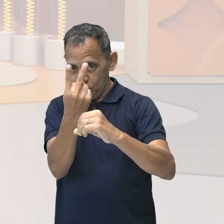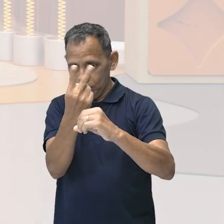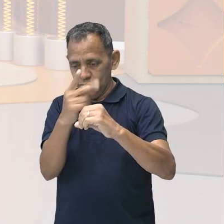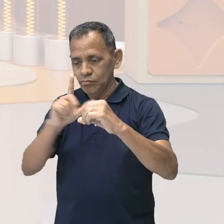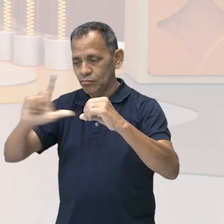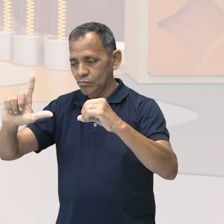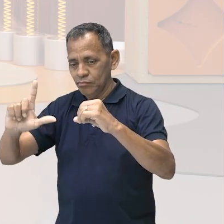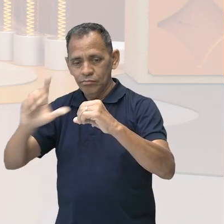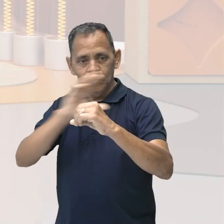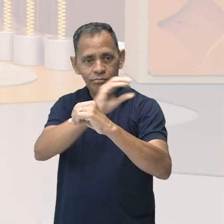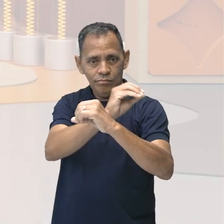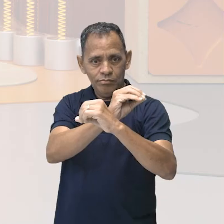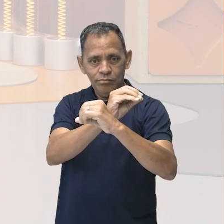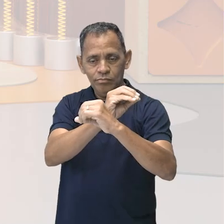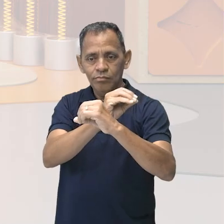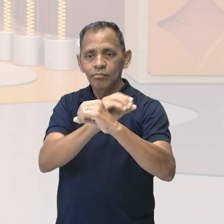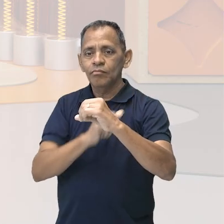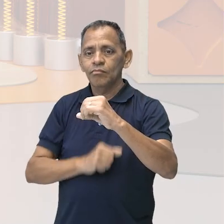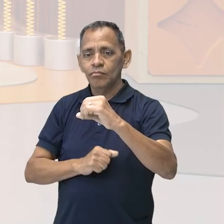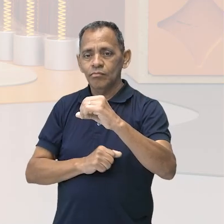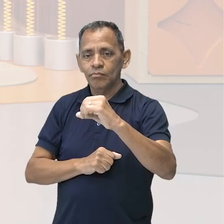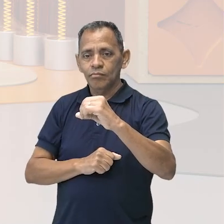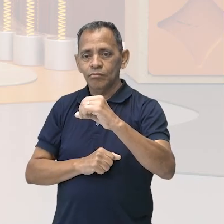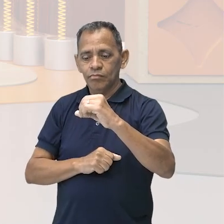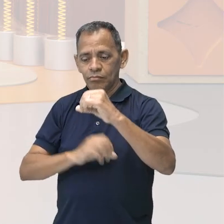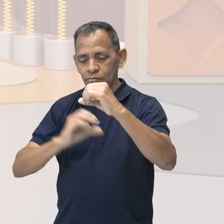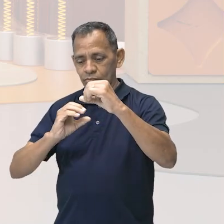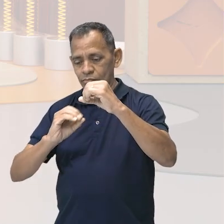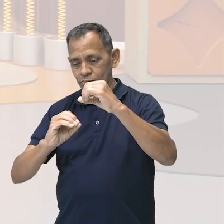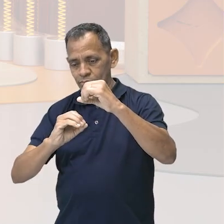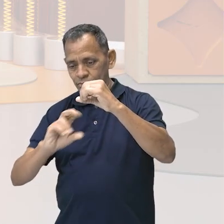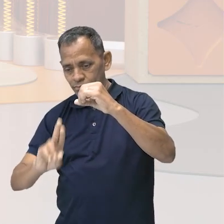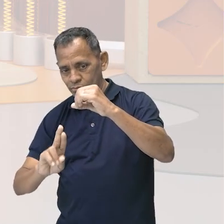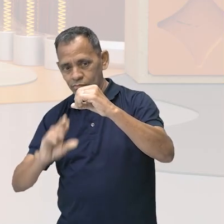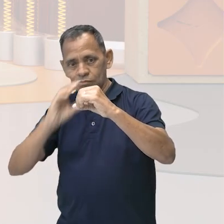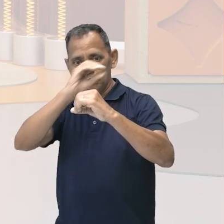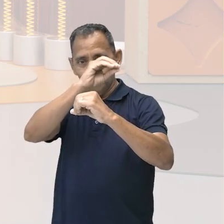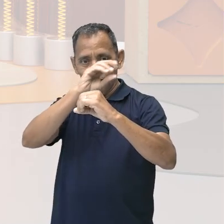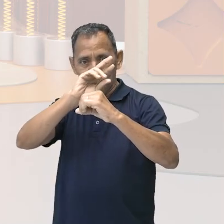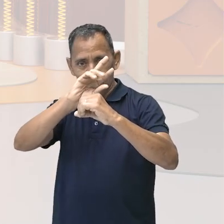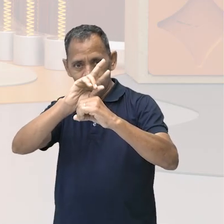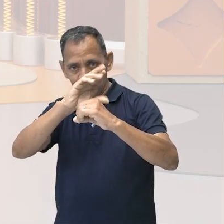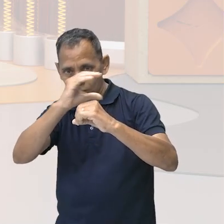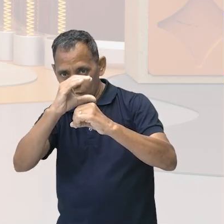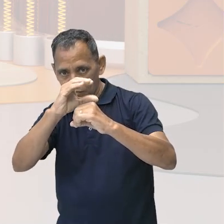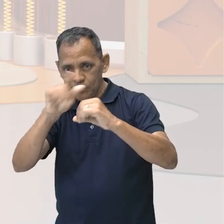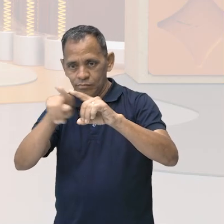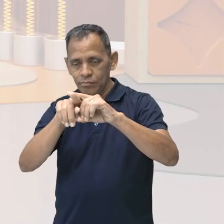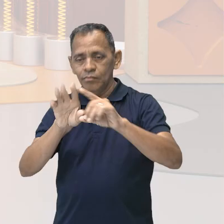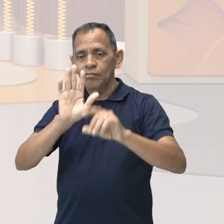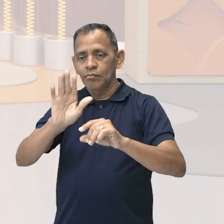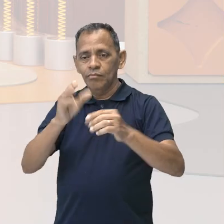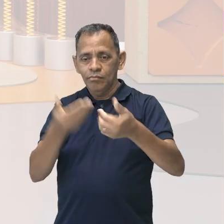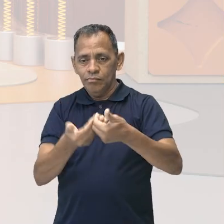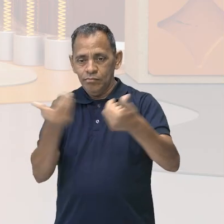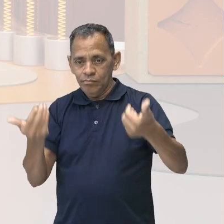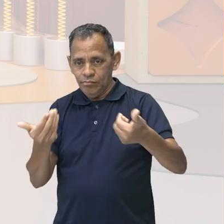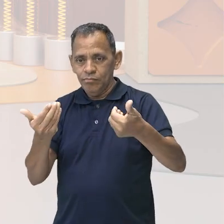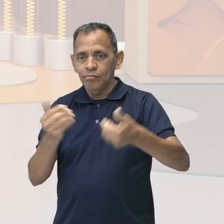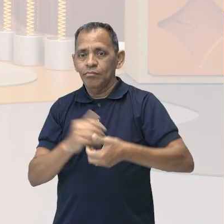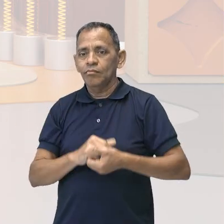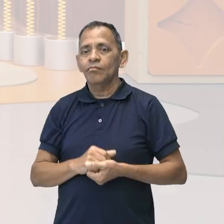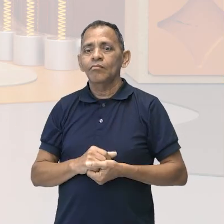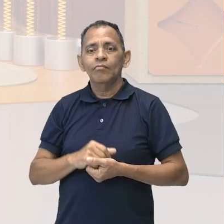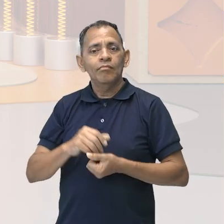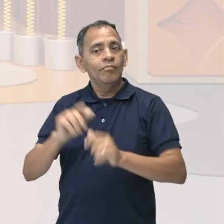né? Leste e oeste, oriental ou ocidental, né? Mas essa divisão Oriente e Ocidente aqui, ela